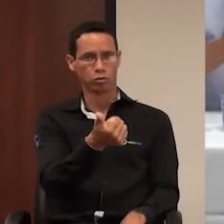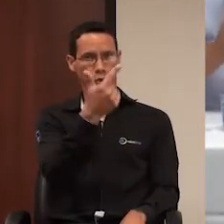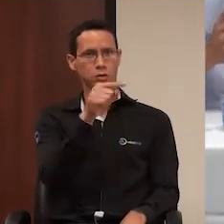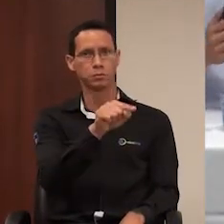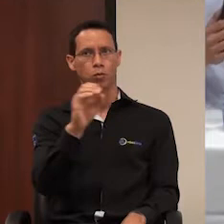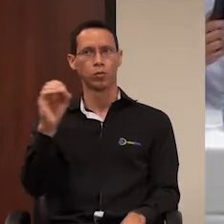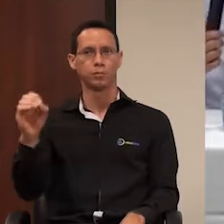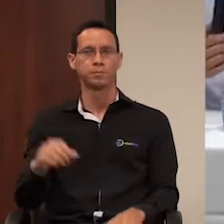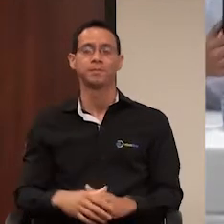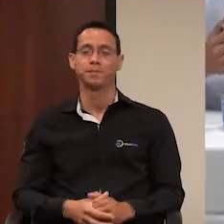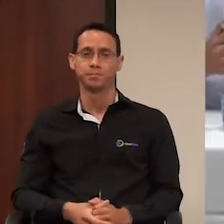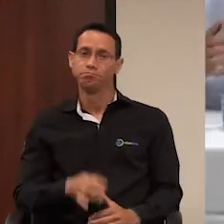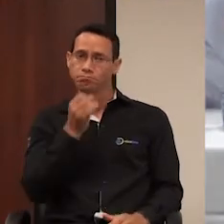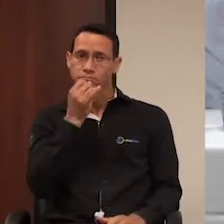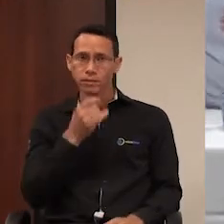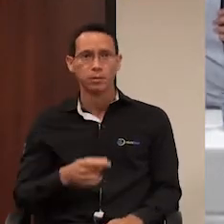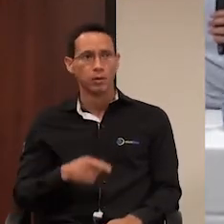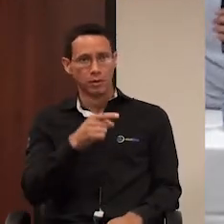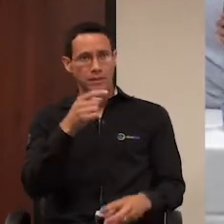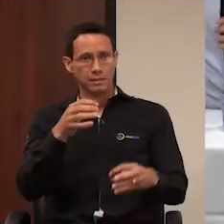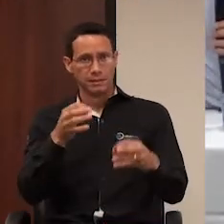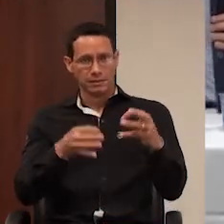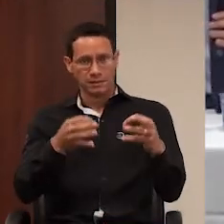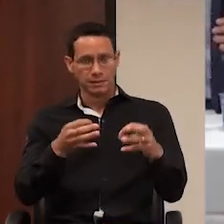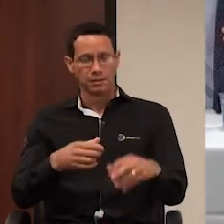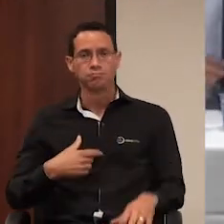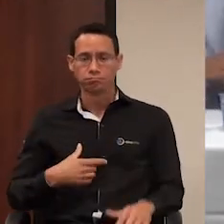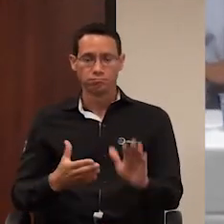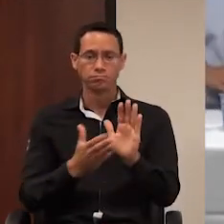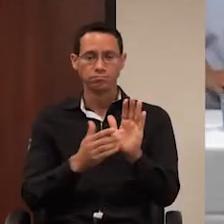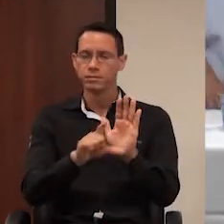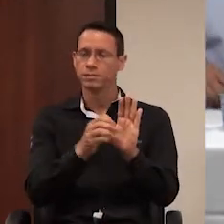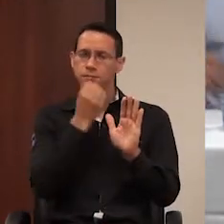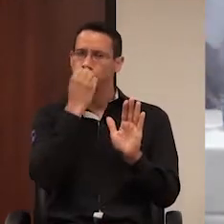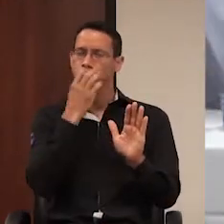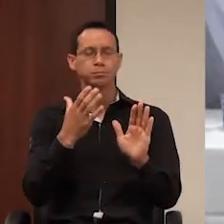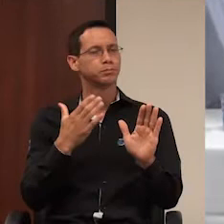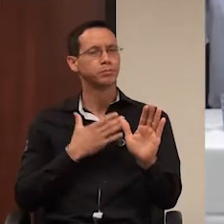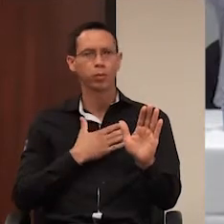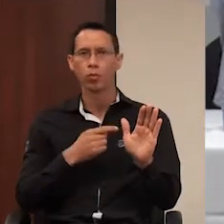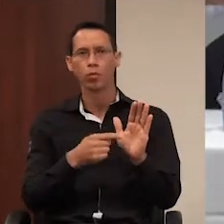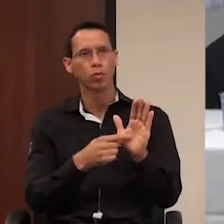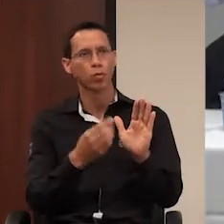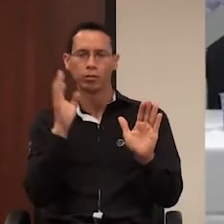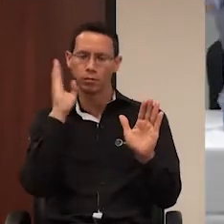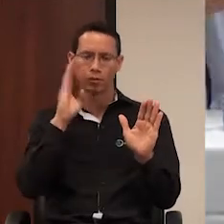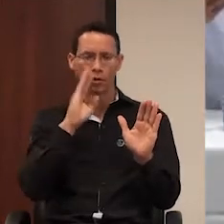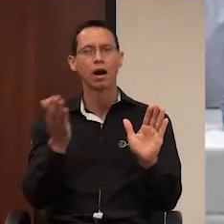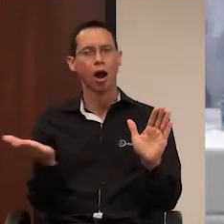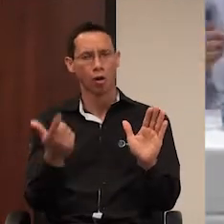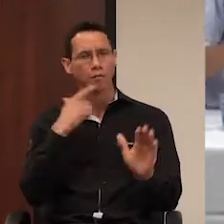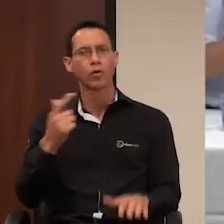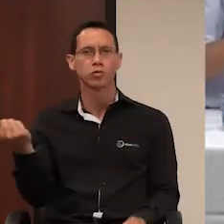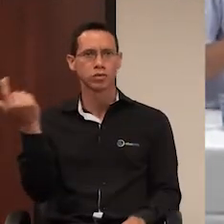imagina eu que por mais boa vontade que o juiz tem, ele fala, nossa, que lei maravilhosa, né? Que legal, agora sim a gente vai